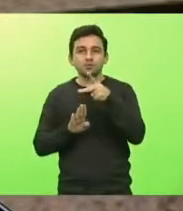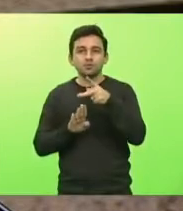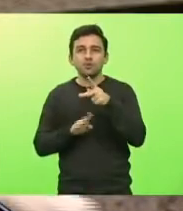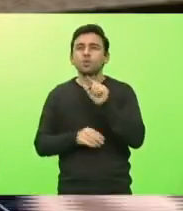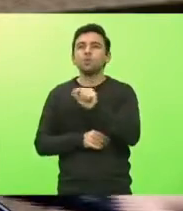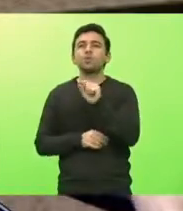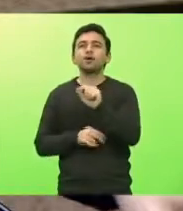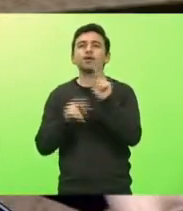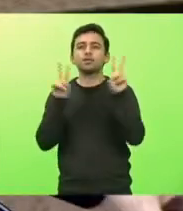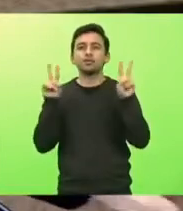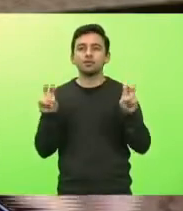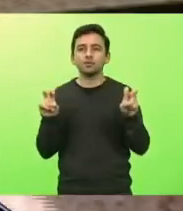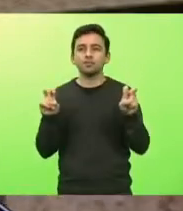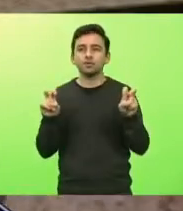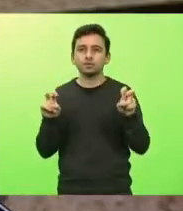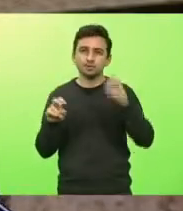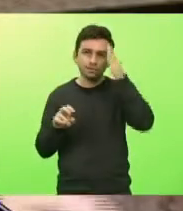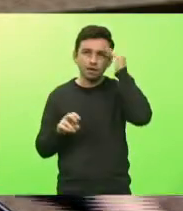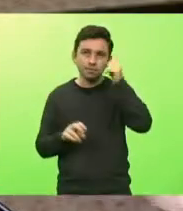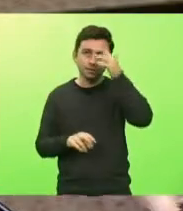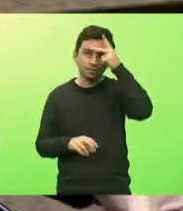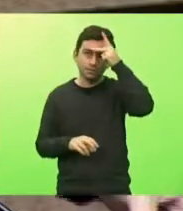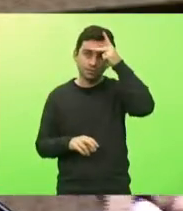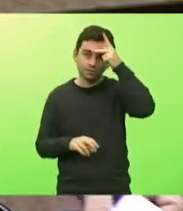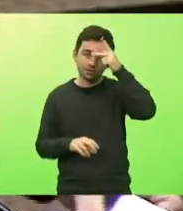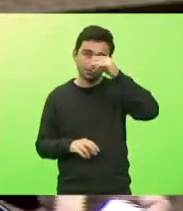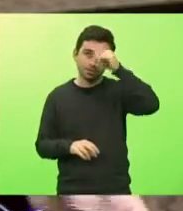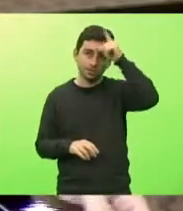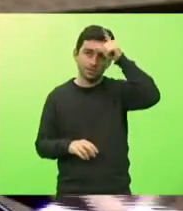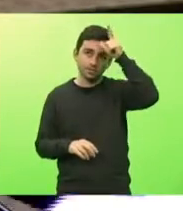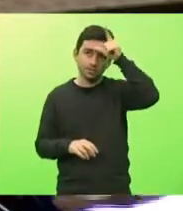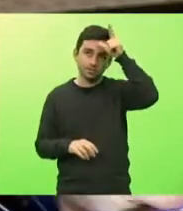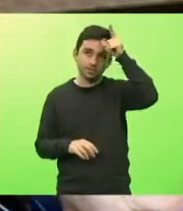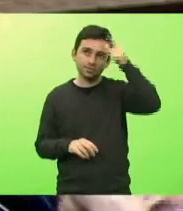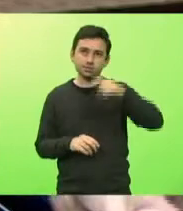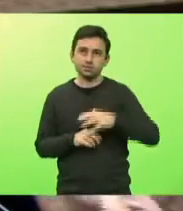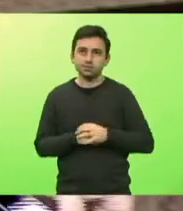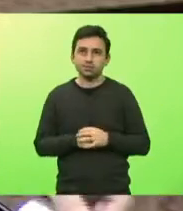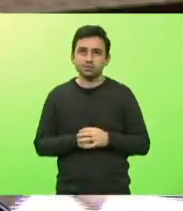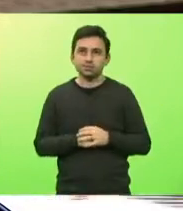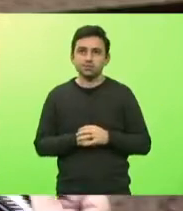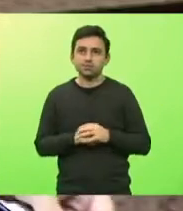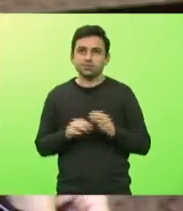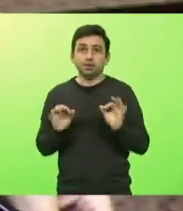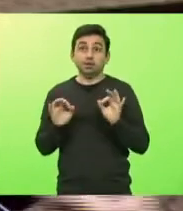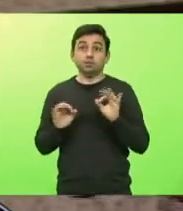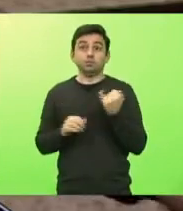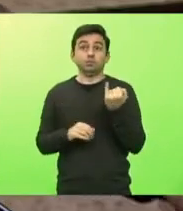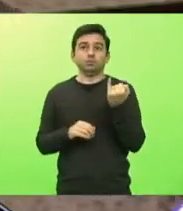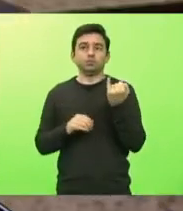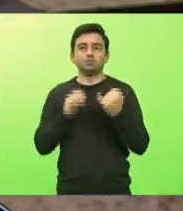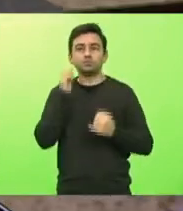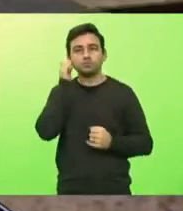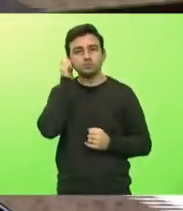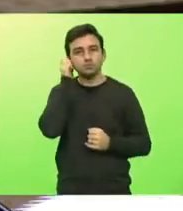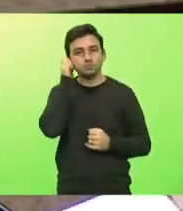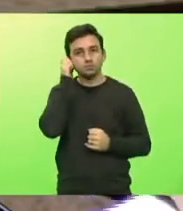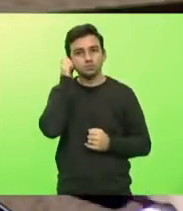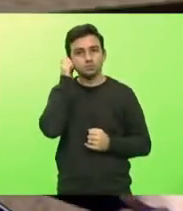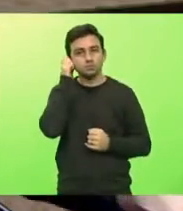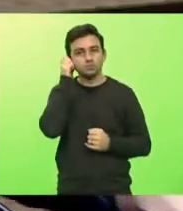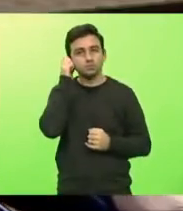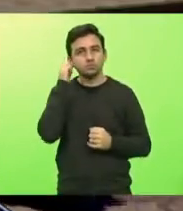se trata, deputado Lima? Essas portarias não é nada importante. É só